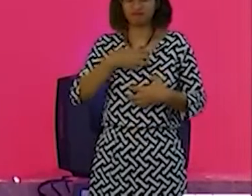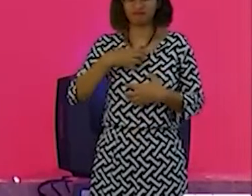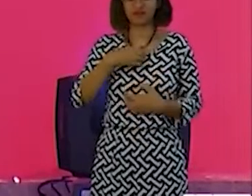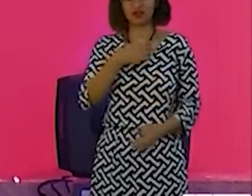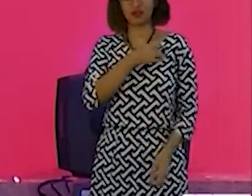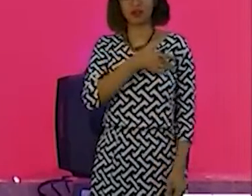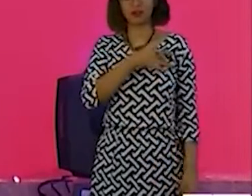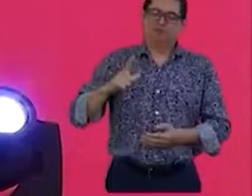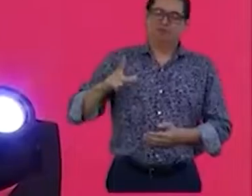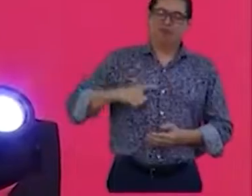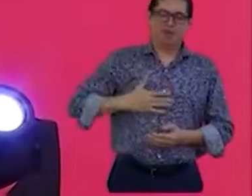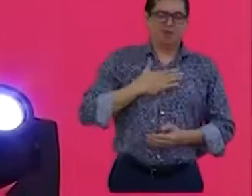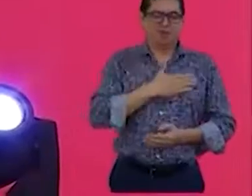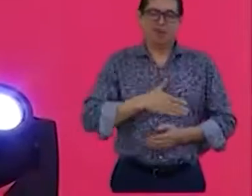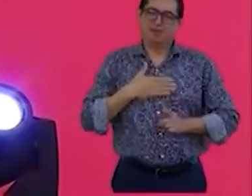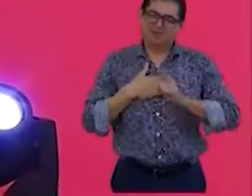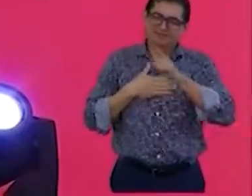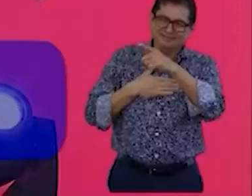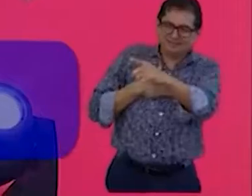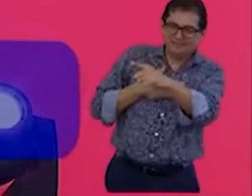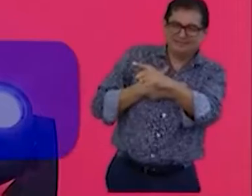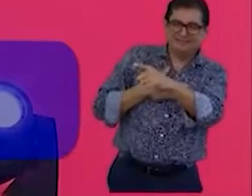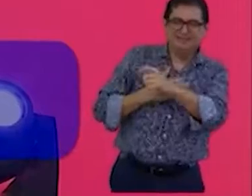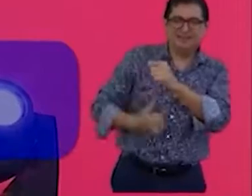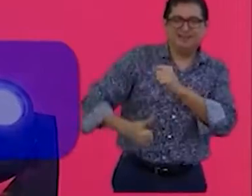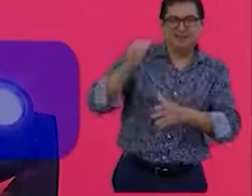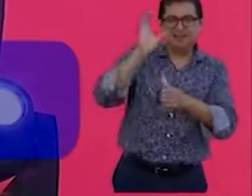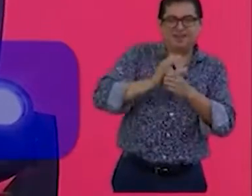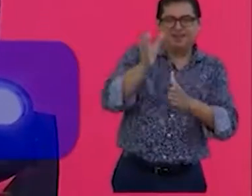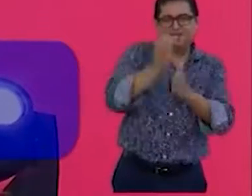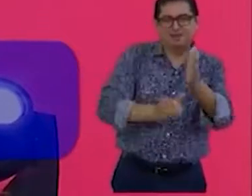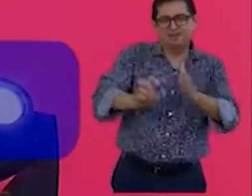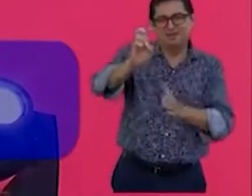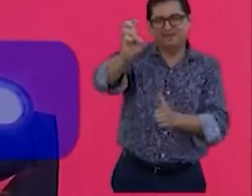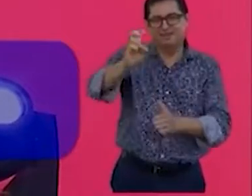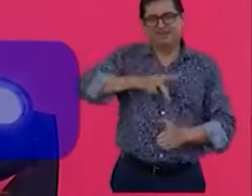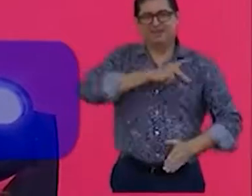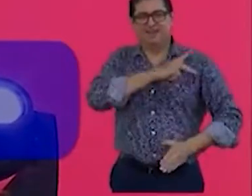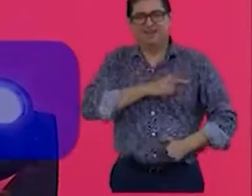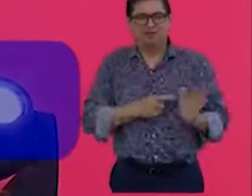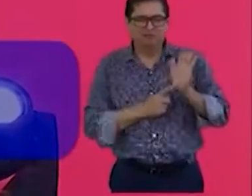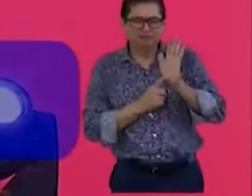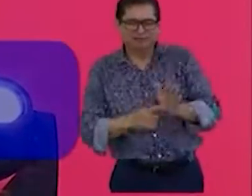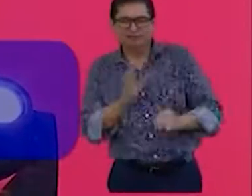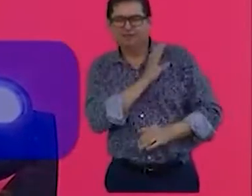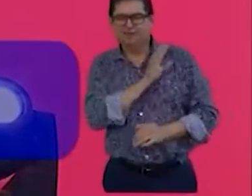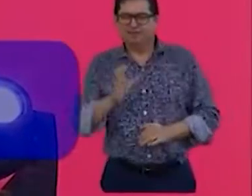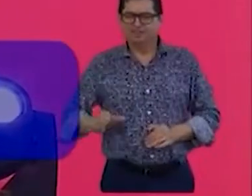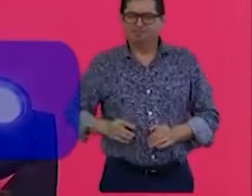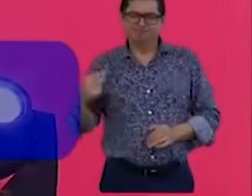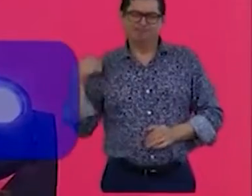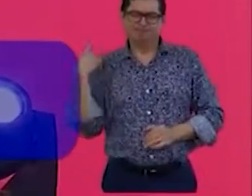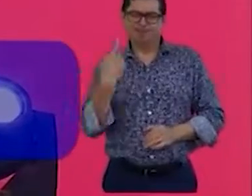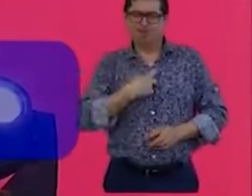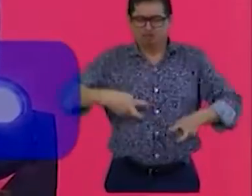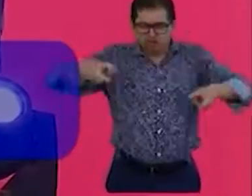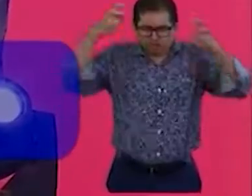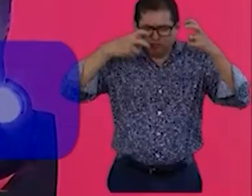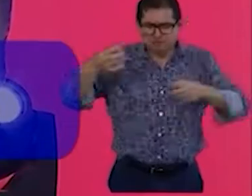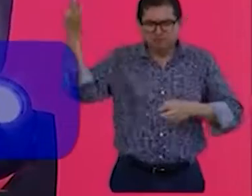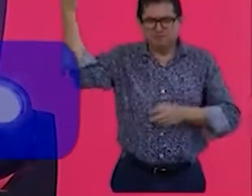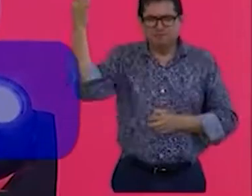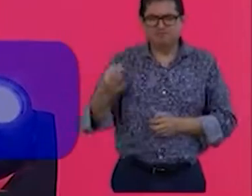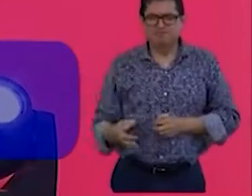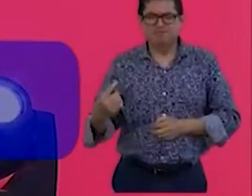em relação a isso. 1 Coríntios capítulo 5, o apóstolo Paulo dizendo: este é Cristo, nosso Cordeiro perfeito, ele